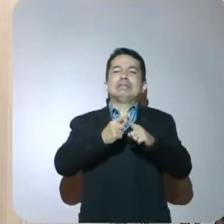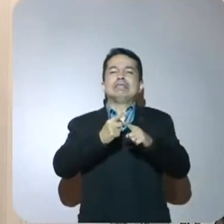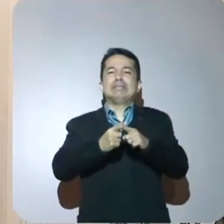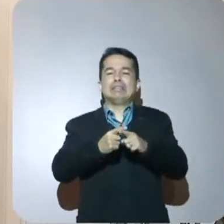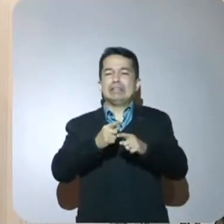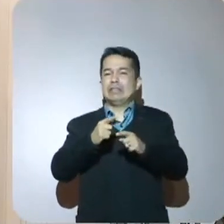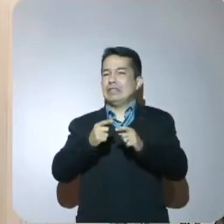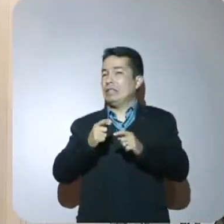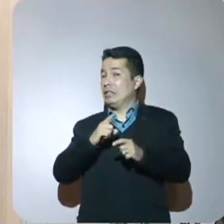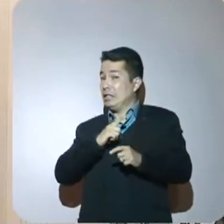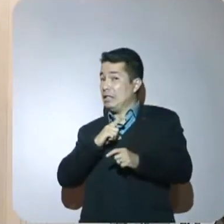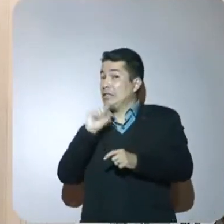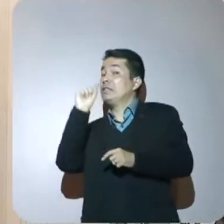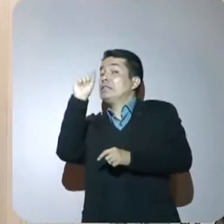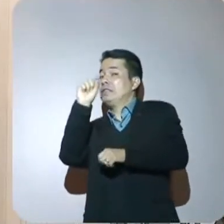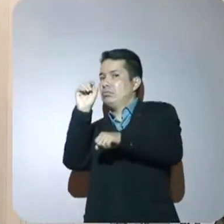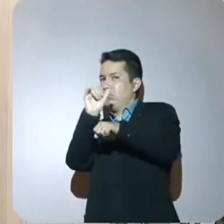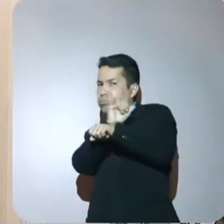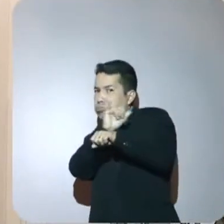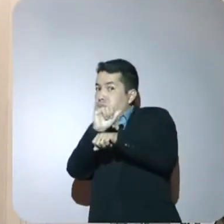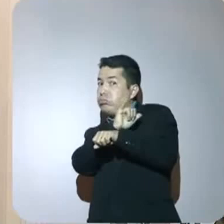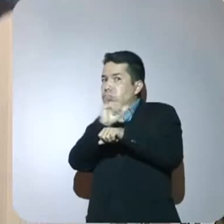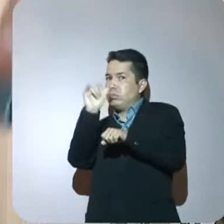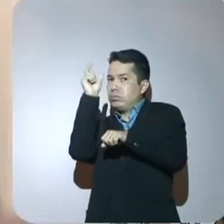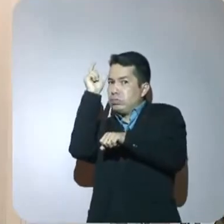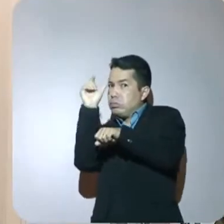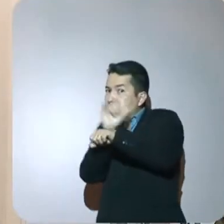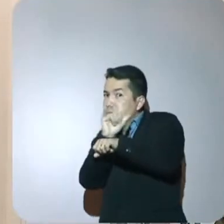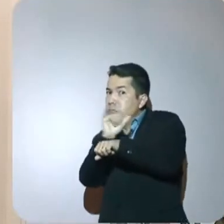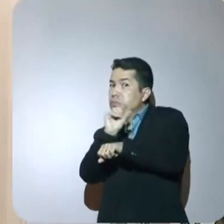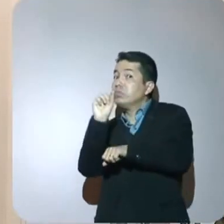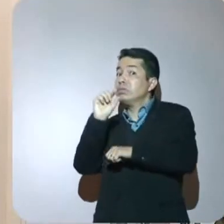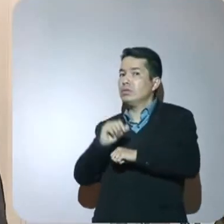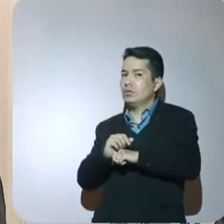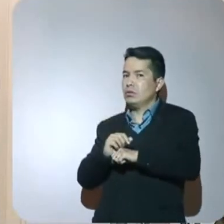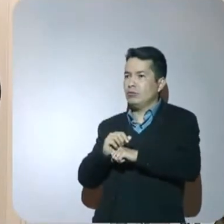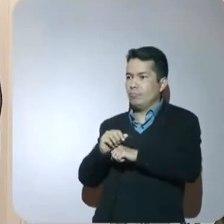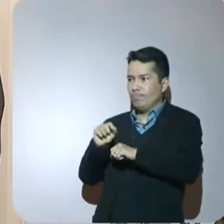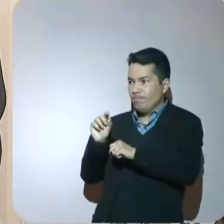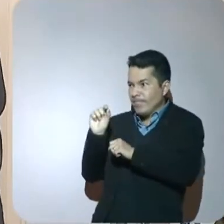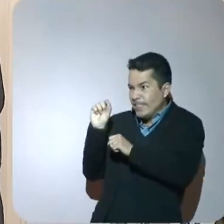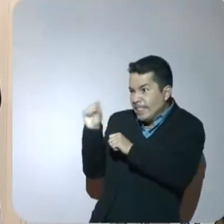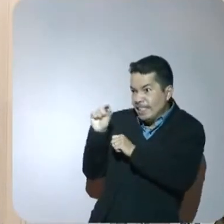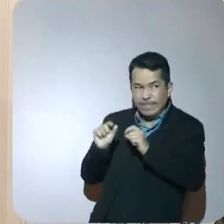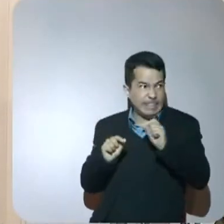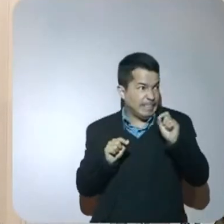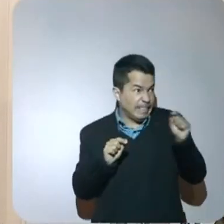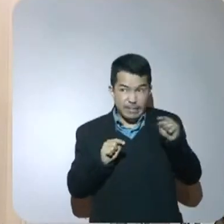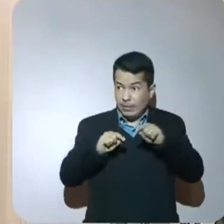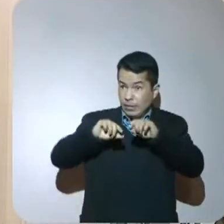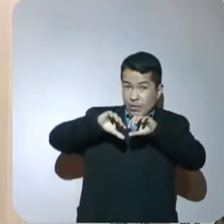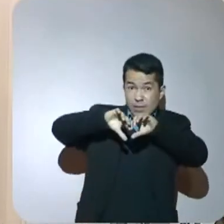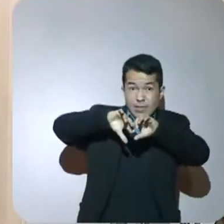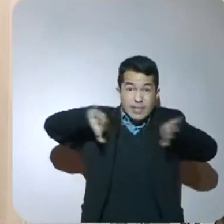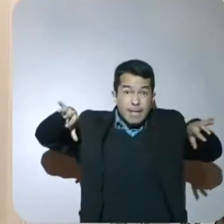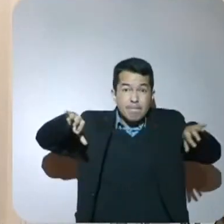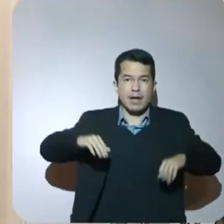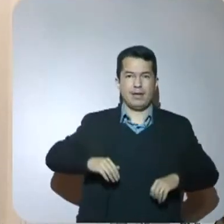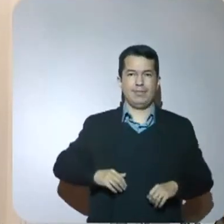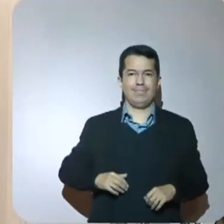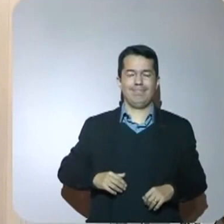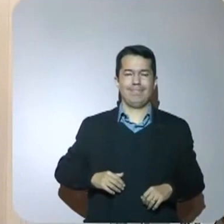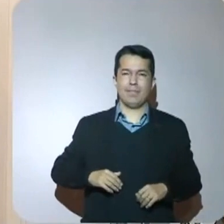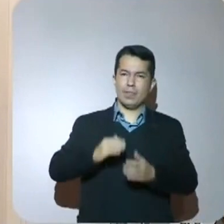sentimento anterior, que não tinha nada a ver com a fé, ela tomou outra forma. E começaram a acusar os